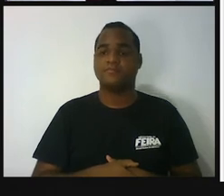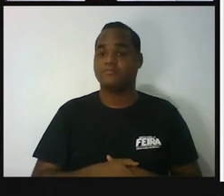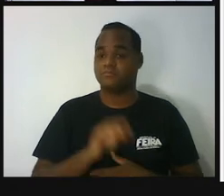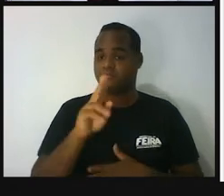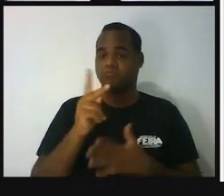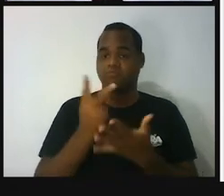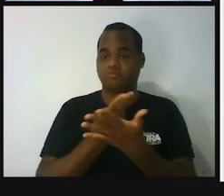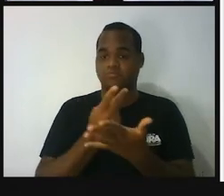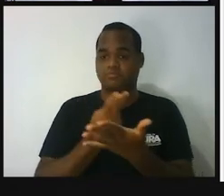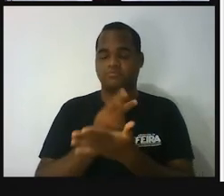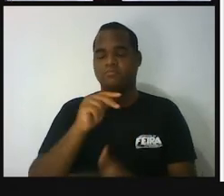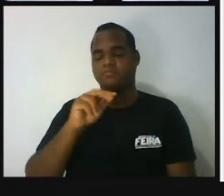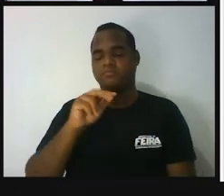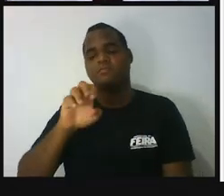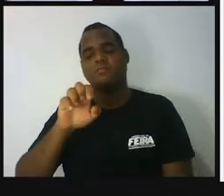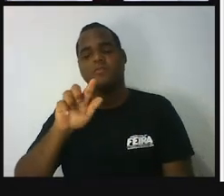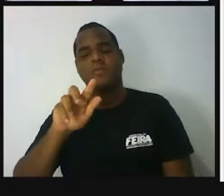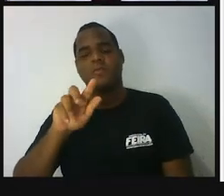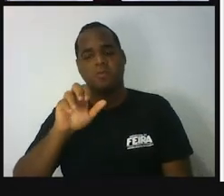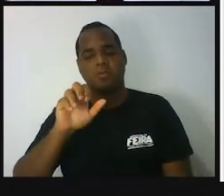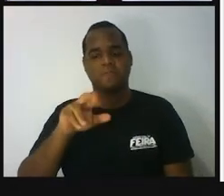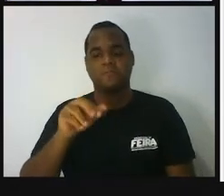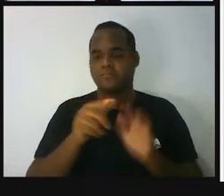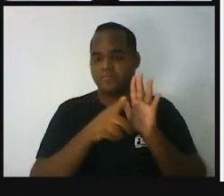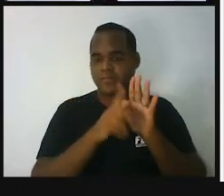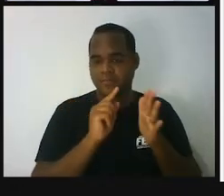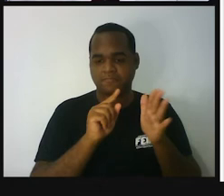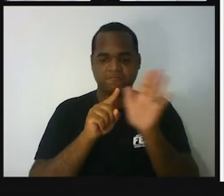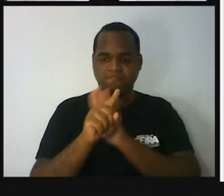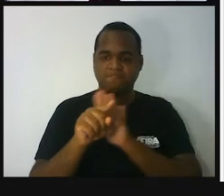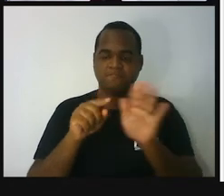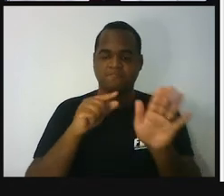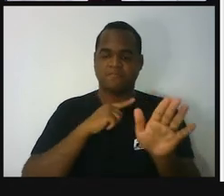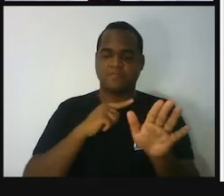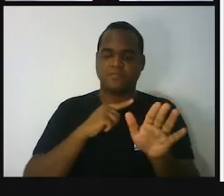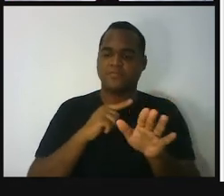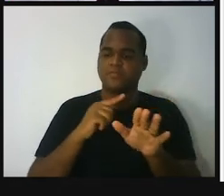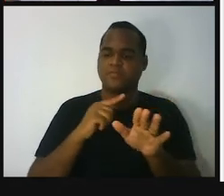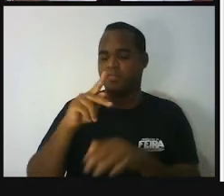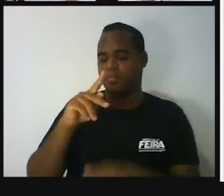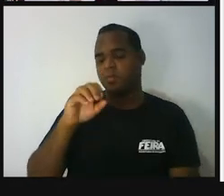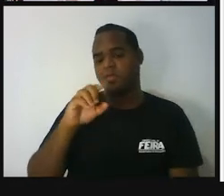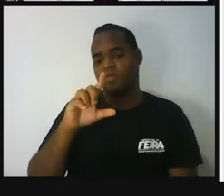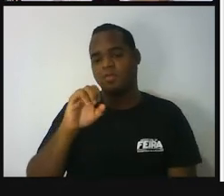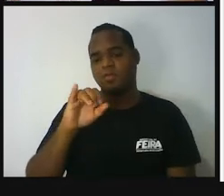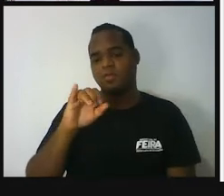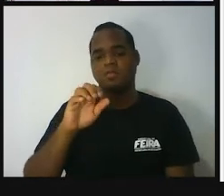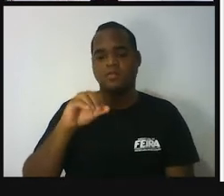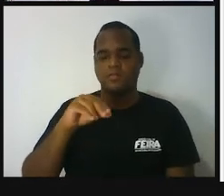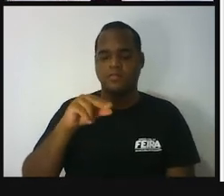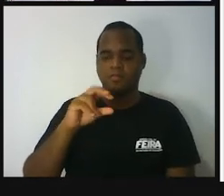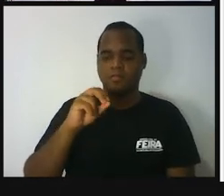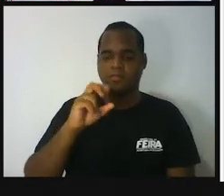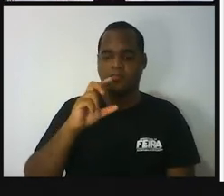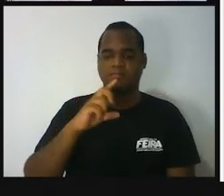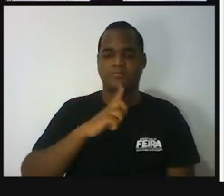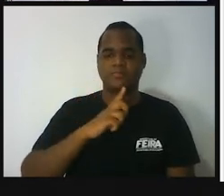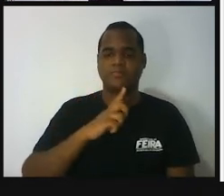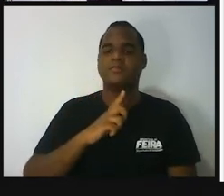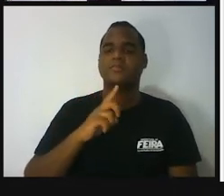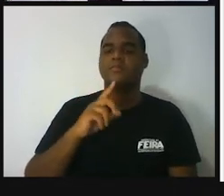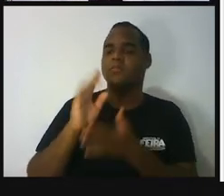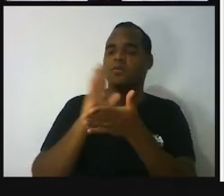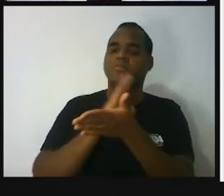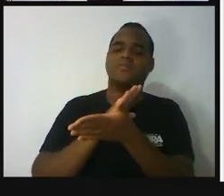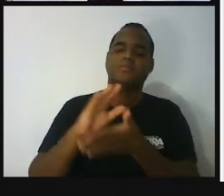Beleza, então já responde a pergunta que eu fiz antes. Tem polígono que não é regular? Sim, né? Tem polígono